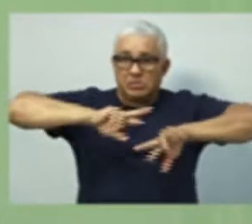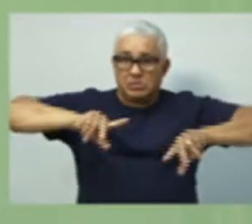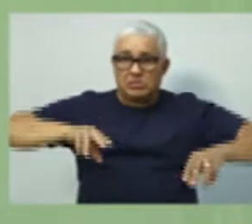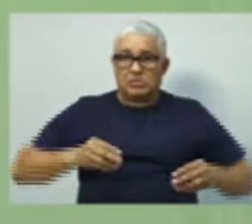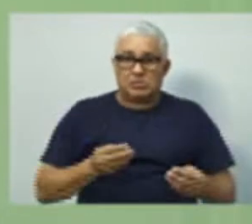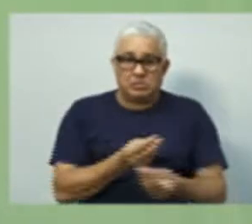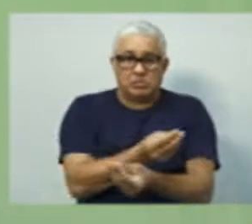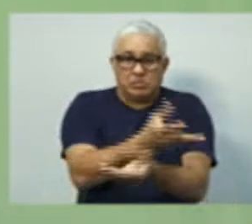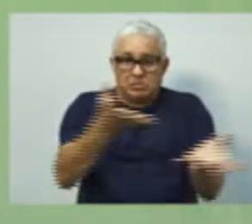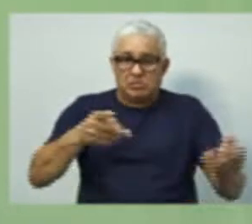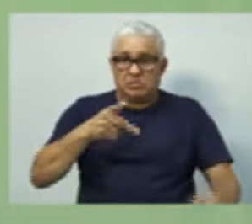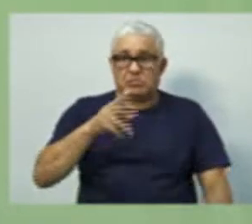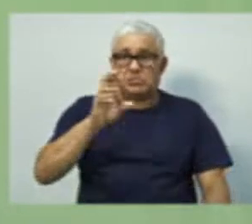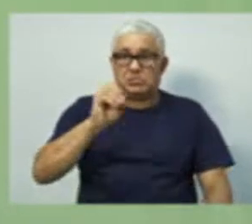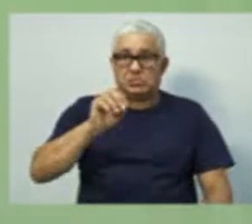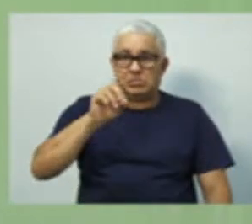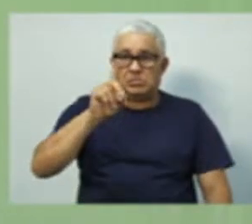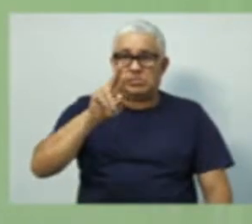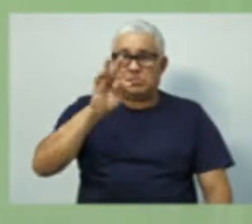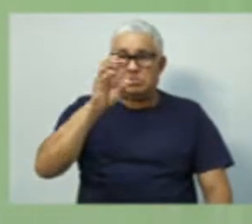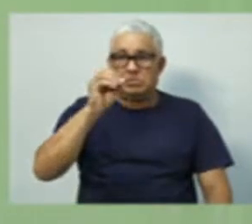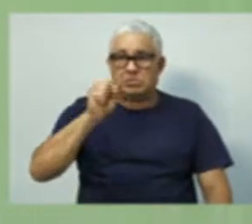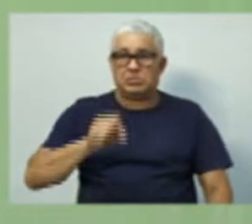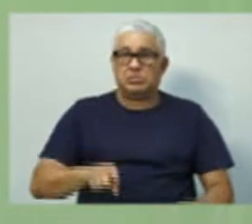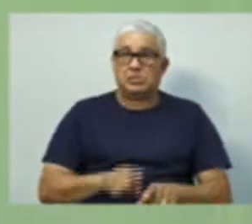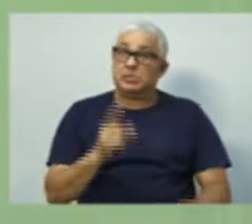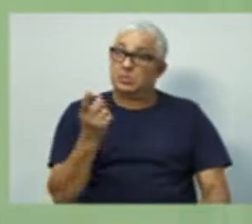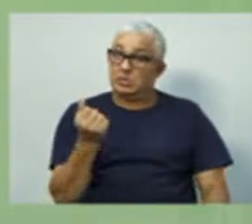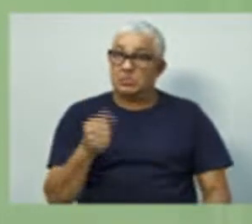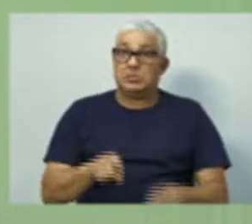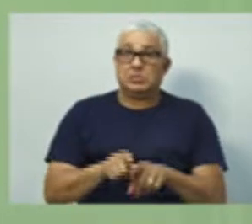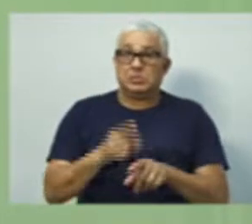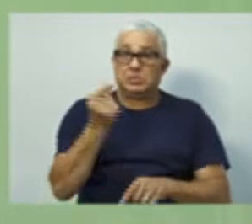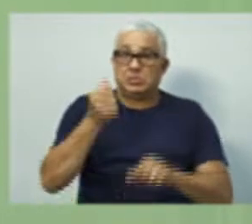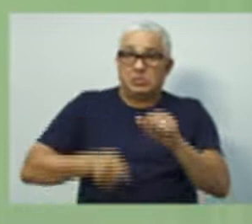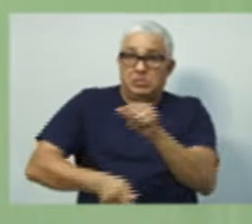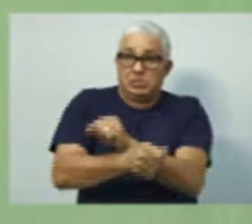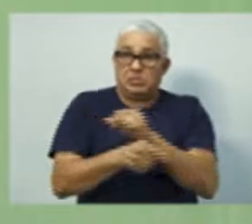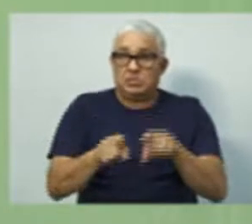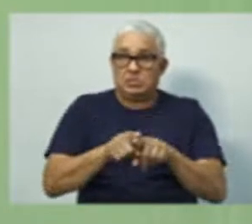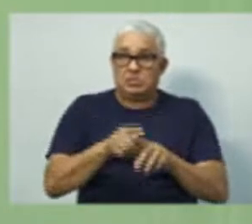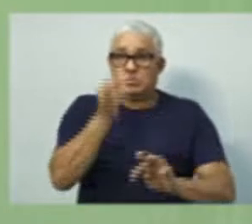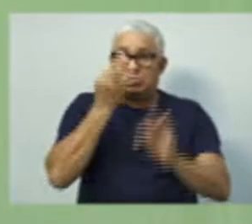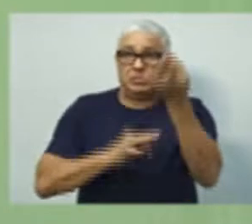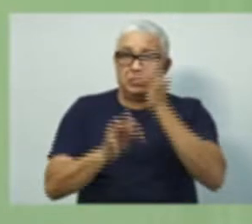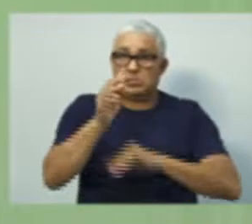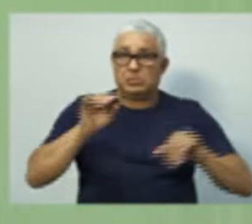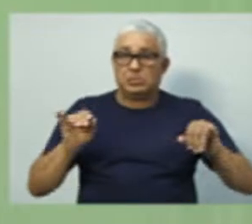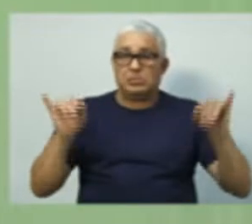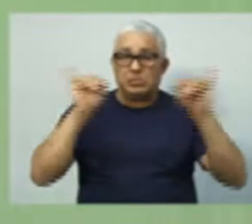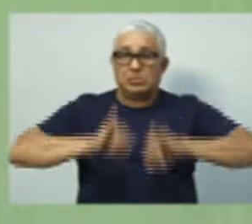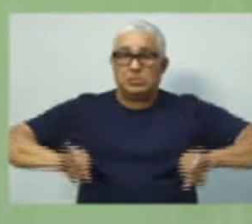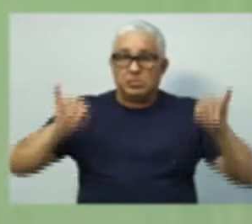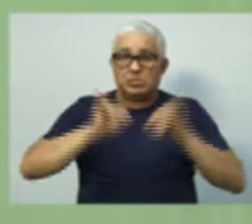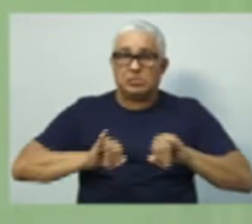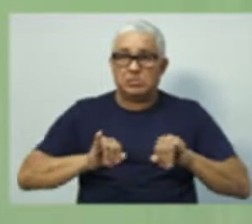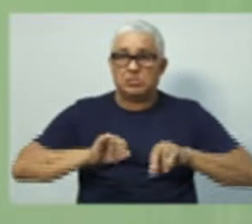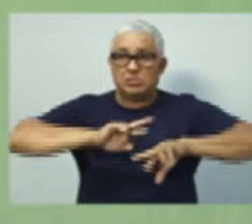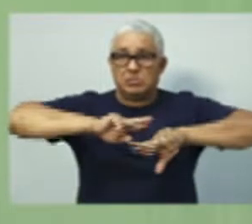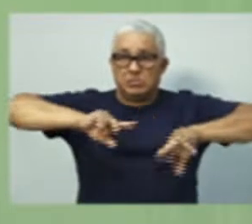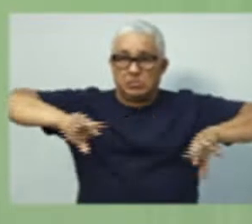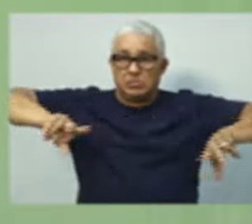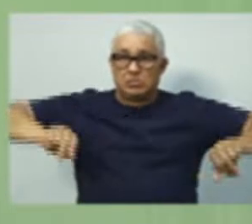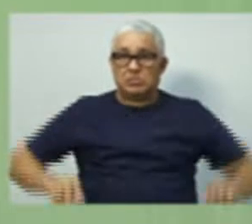distribuição dos produtos, acabados, finanças, investimento em tecnologia de informática, etc. Então,